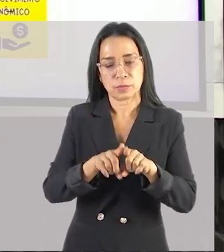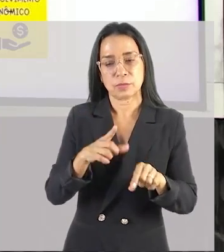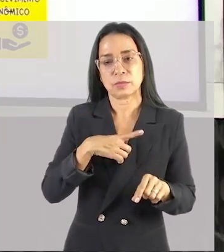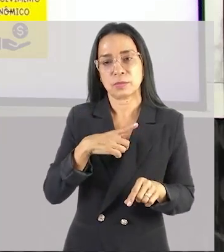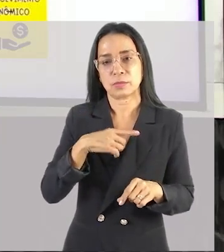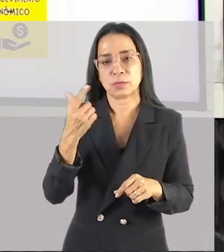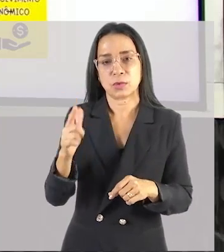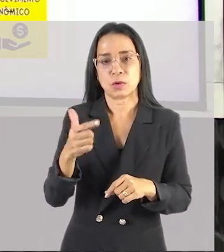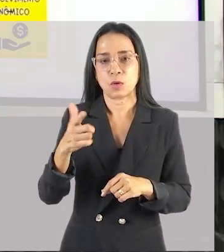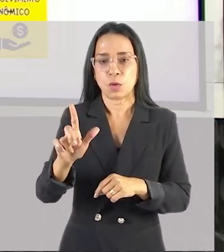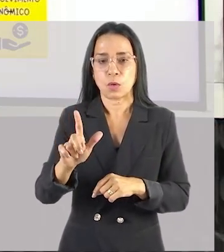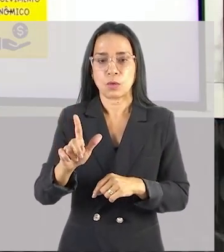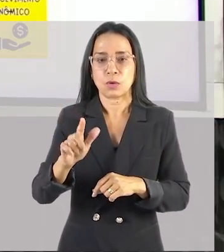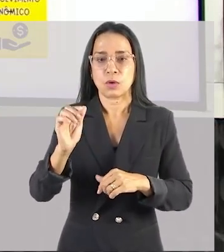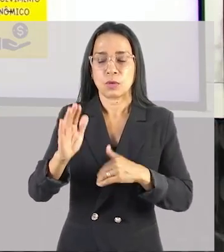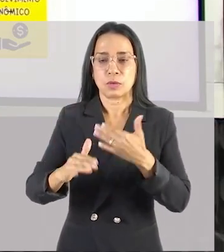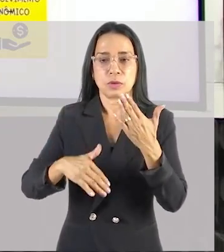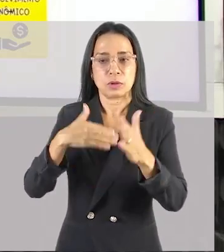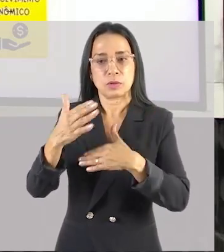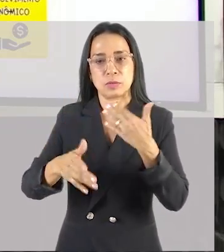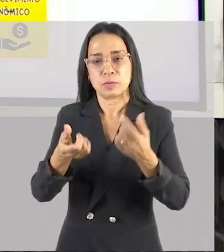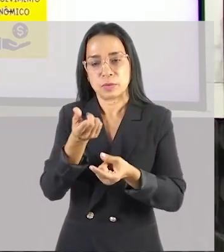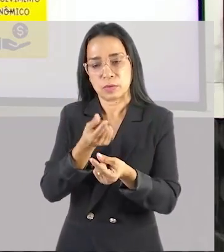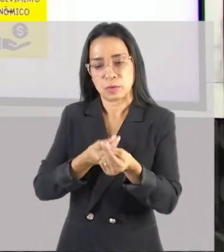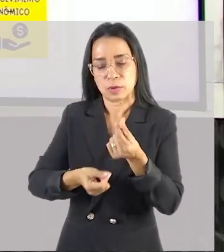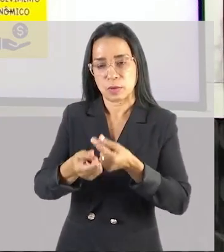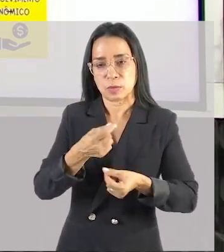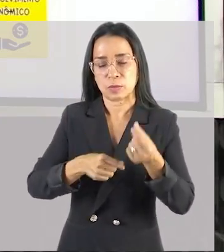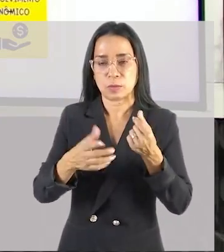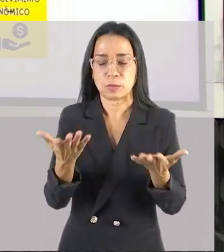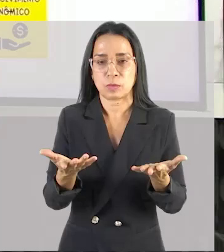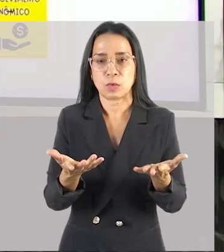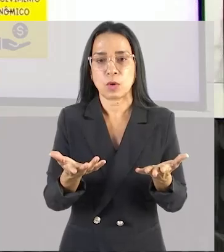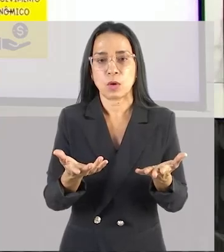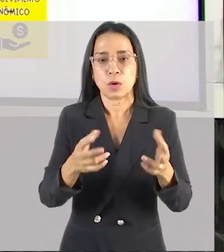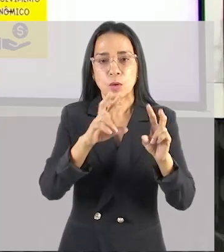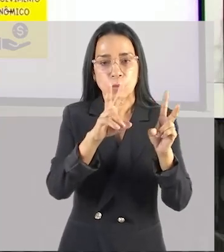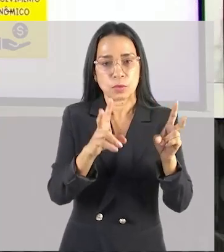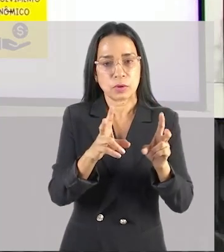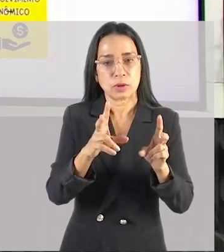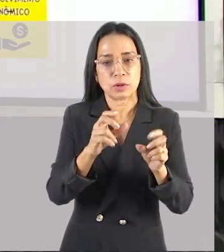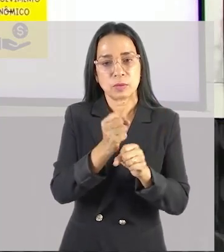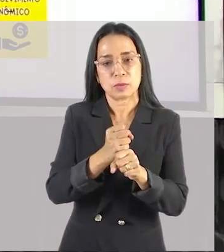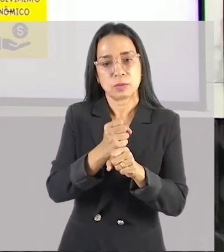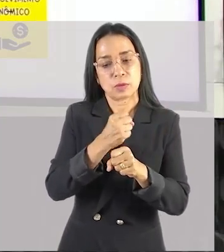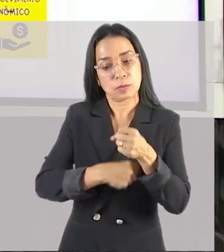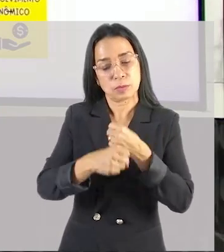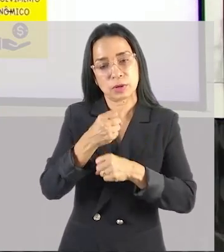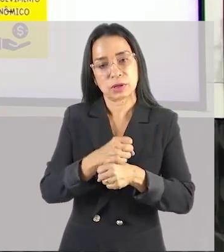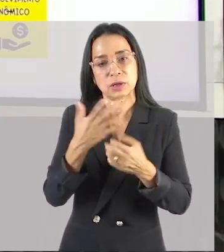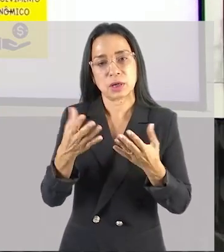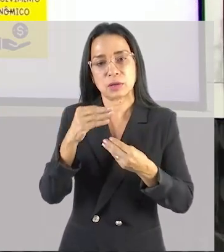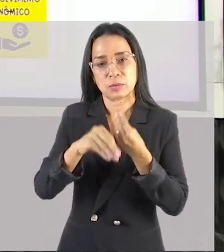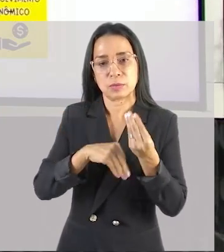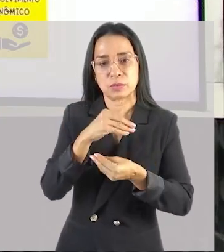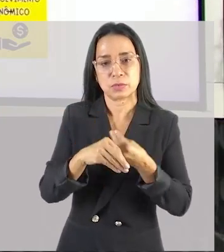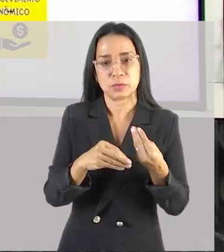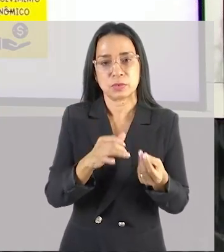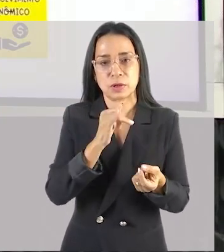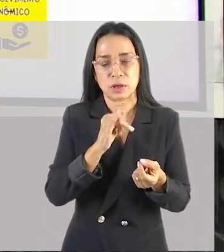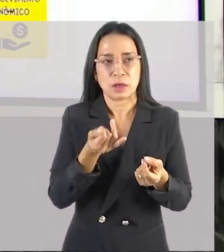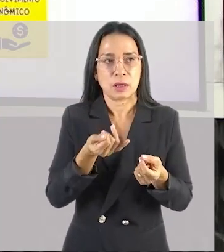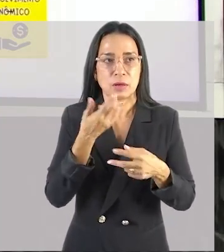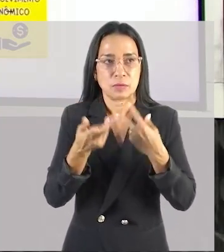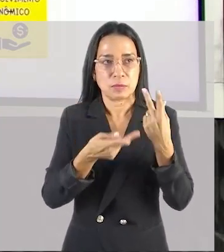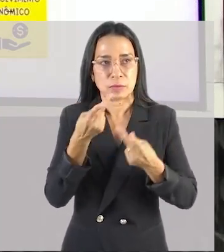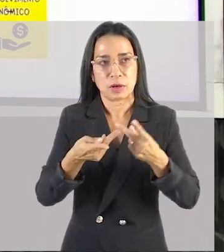temos o outro eixo, que é o eixo de desenvolvimento econômico. O tema do ano passado, por exemplo, ele é uma mescla. Ele fala sobre, por exemplo, minorias,